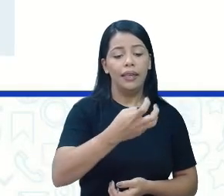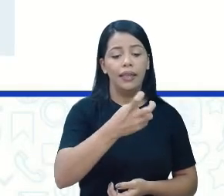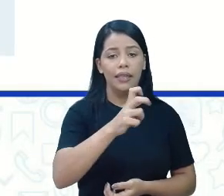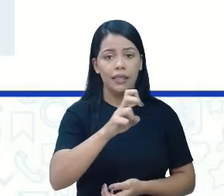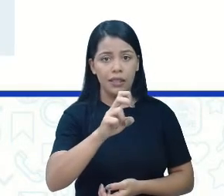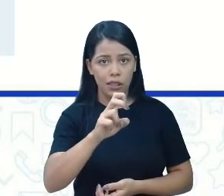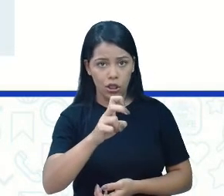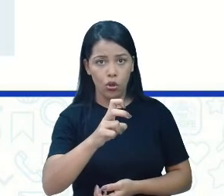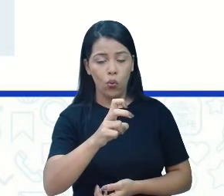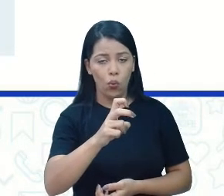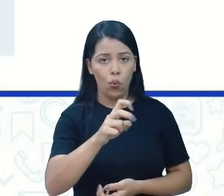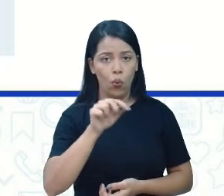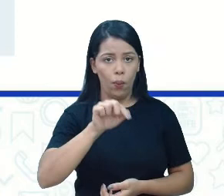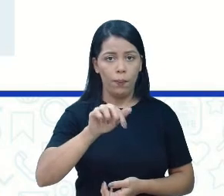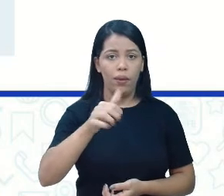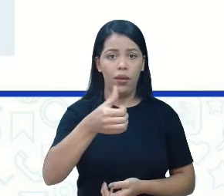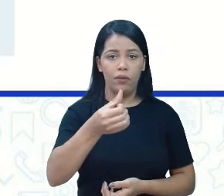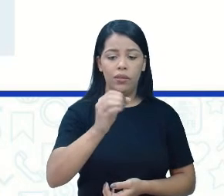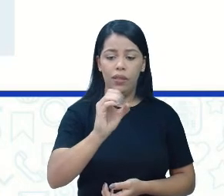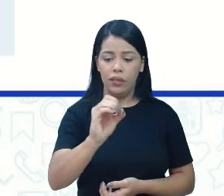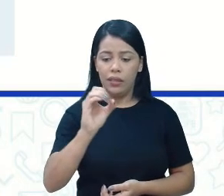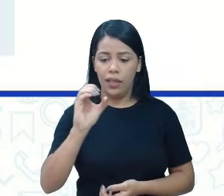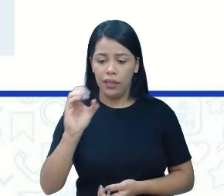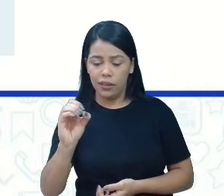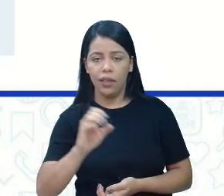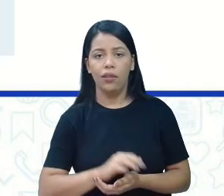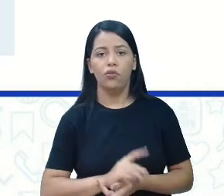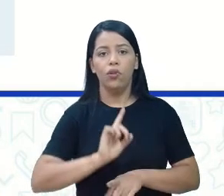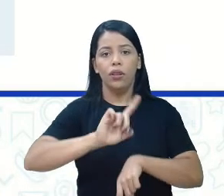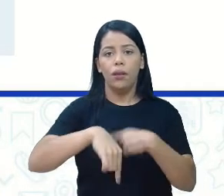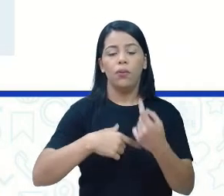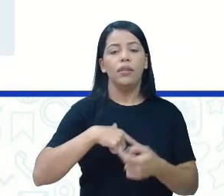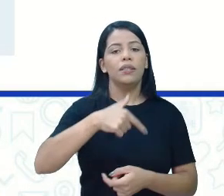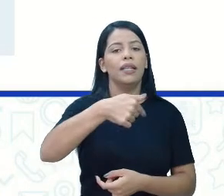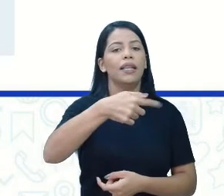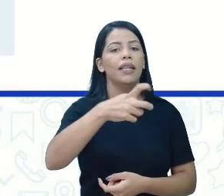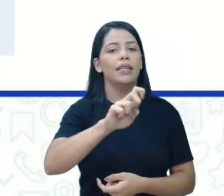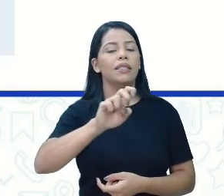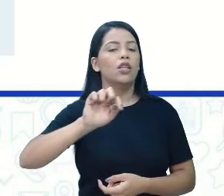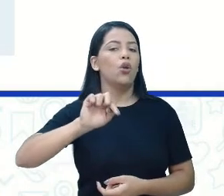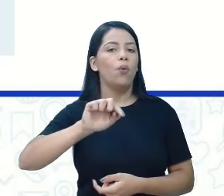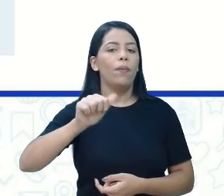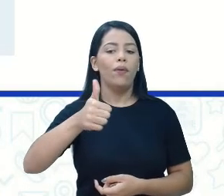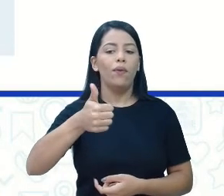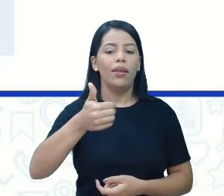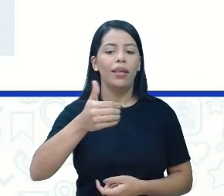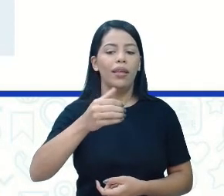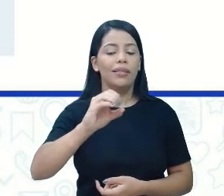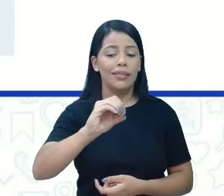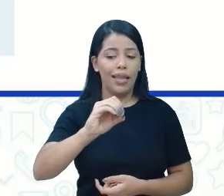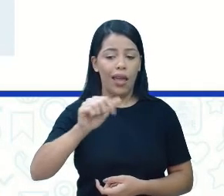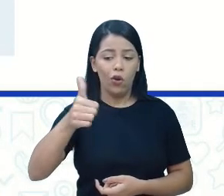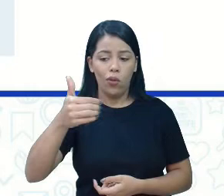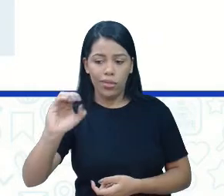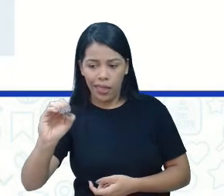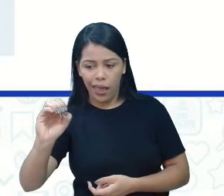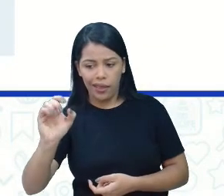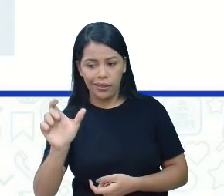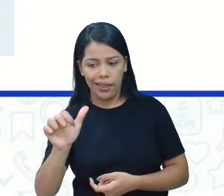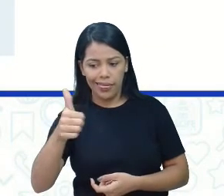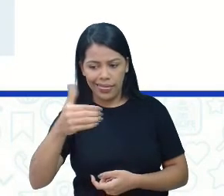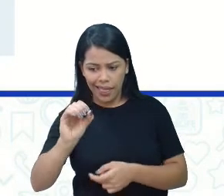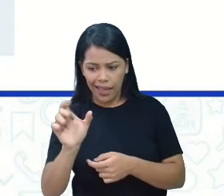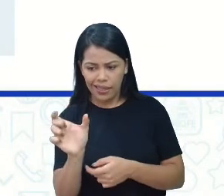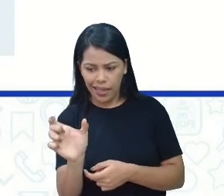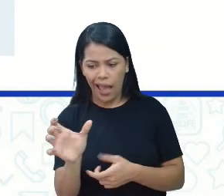35.600. 600 tem 2 zeros, beleza. Depois eu tenho 75.010. Ali o 10 já complica, né, gente?